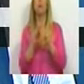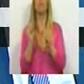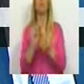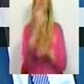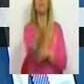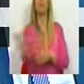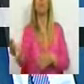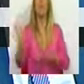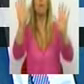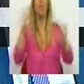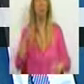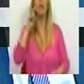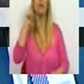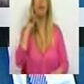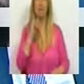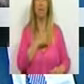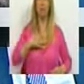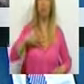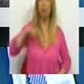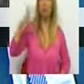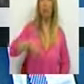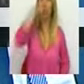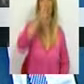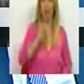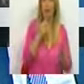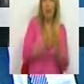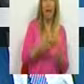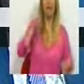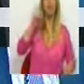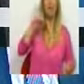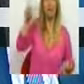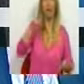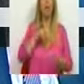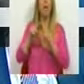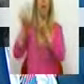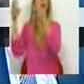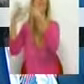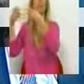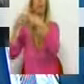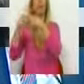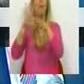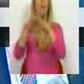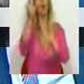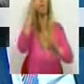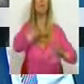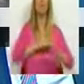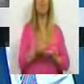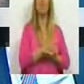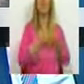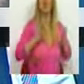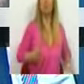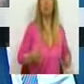que as empresas dão ao Estado português e a Bruxelas sobre os adiantamentos que receberam. 10%. É um esclarecimento que tem que ser dado aqui ao nosso Parlamento.